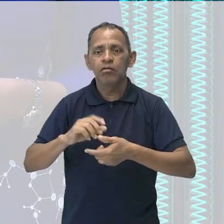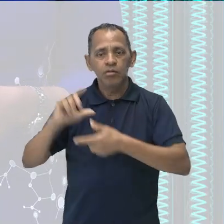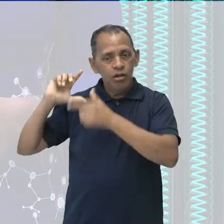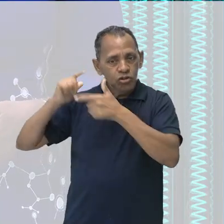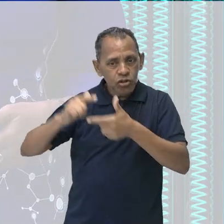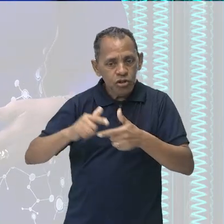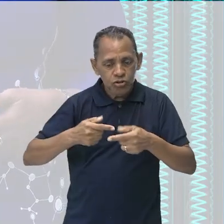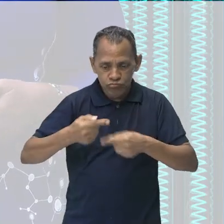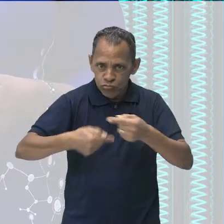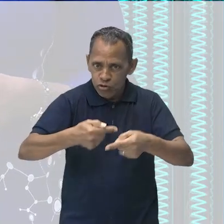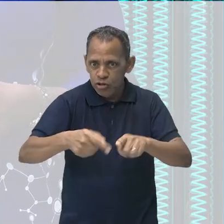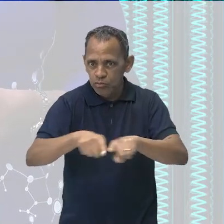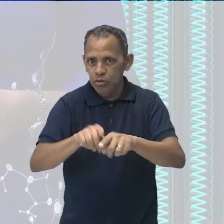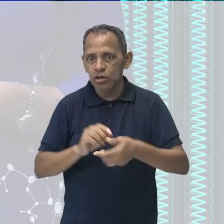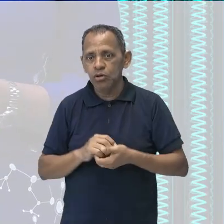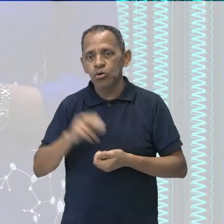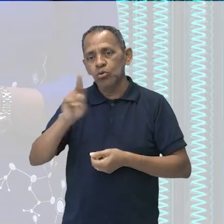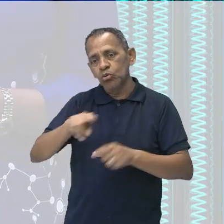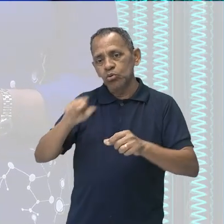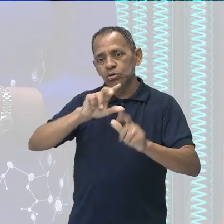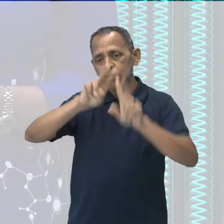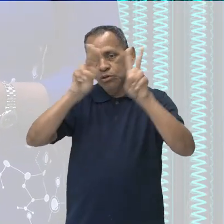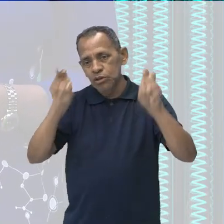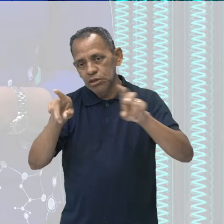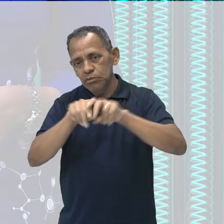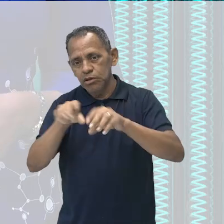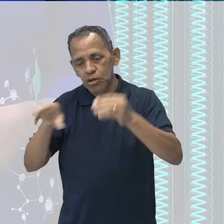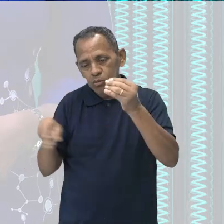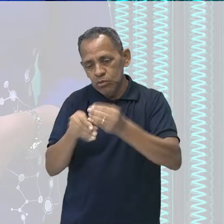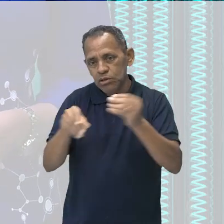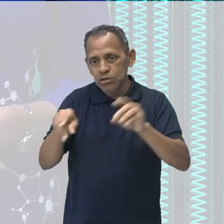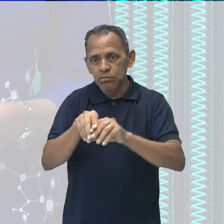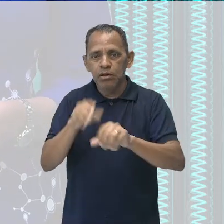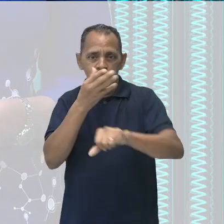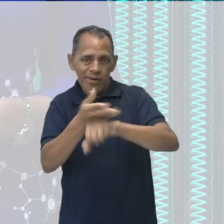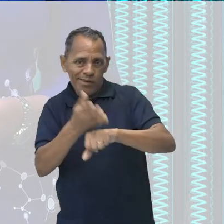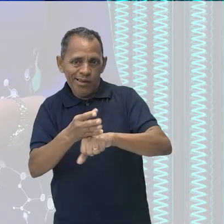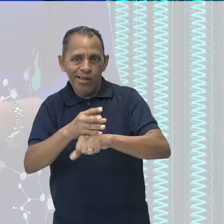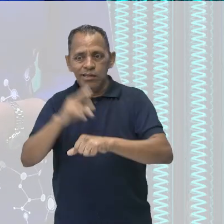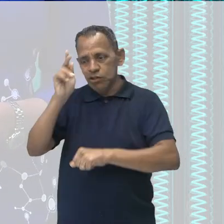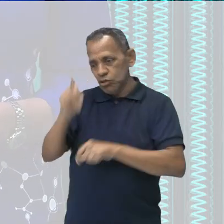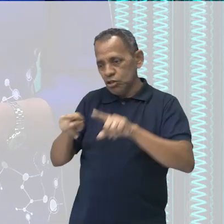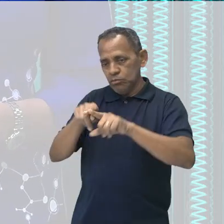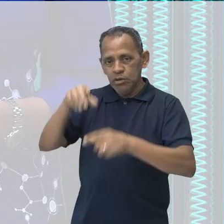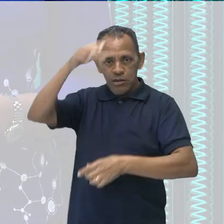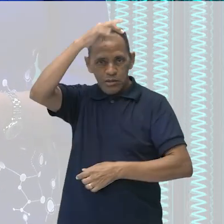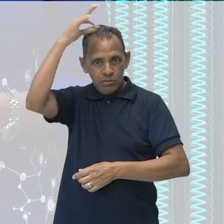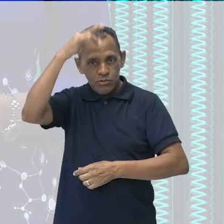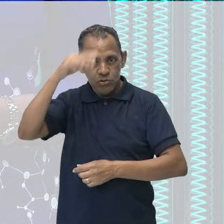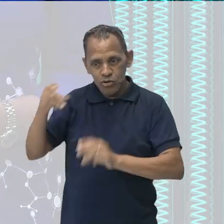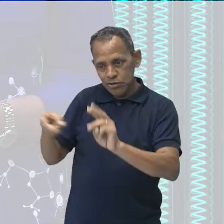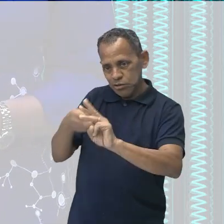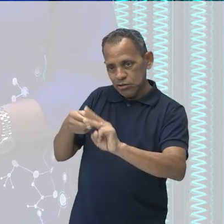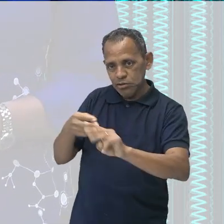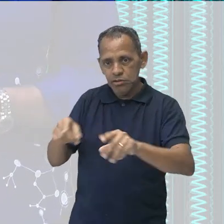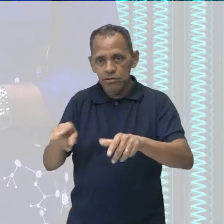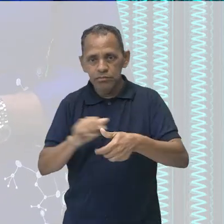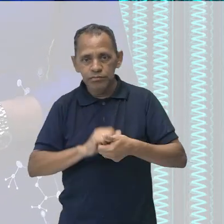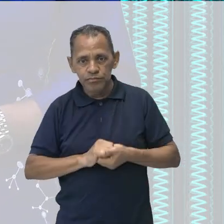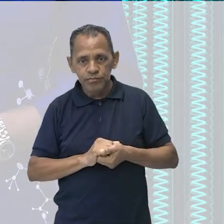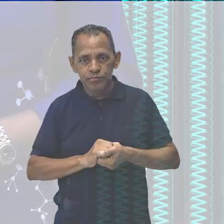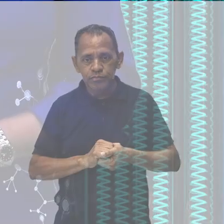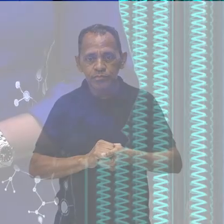rituais que são passados de geração para geração e abordam temas de identidade histórica e